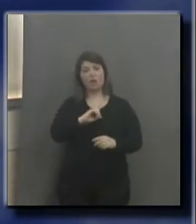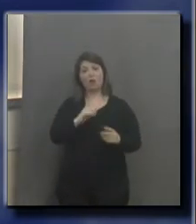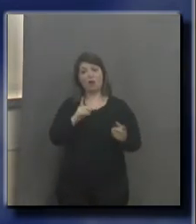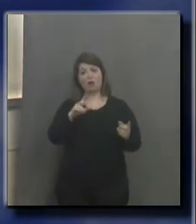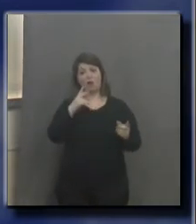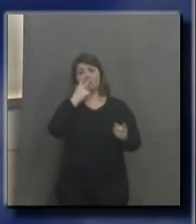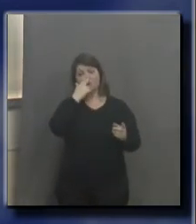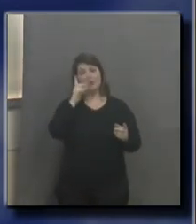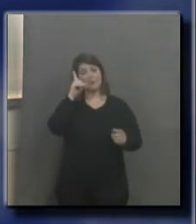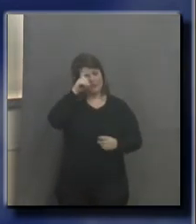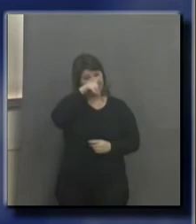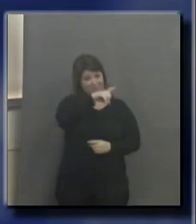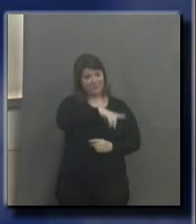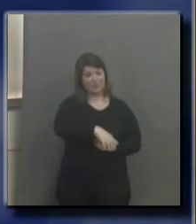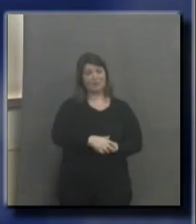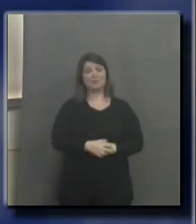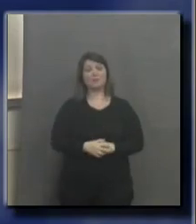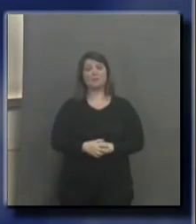a uma complexidade.